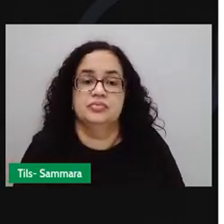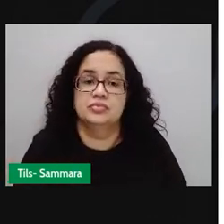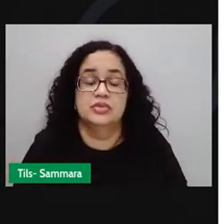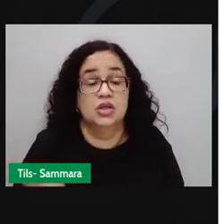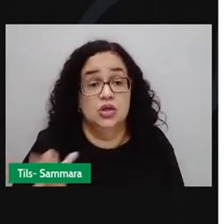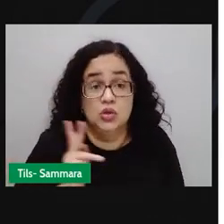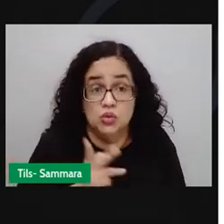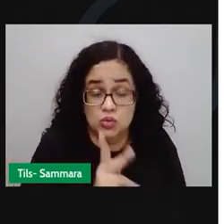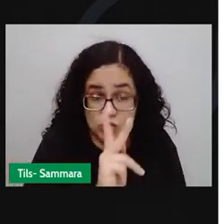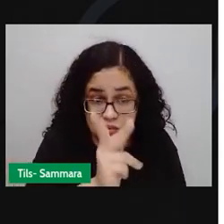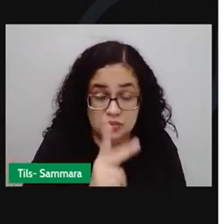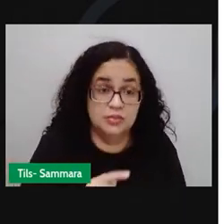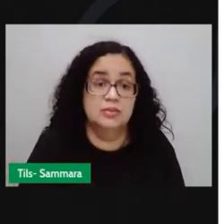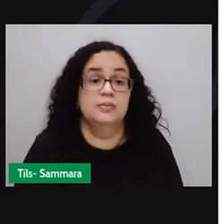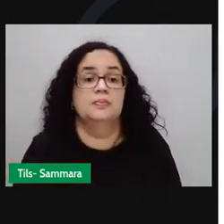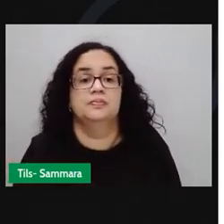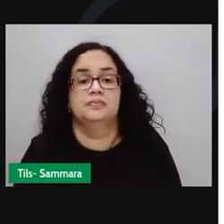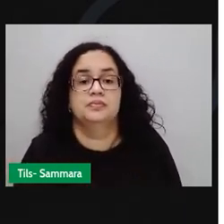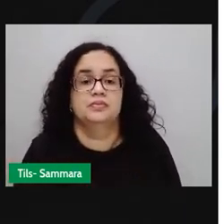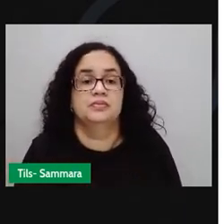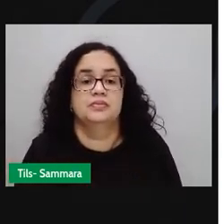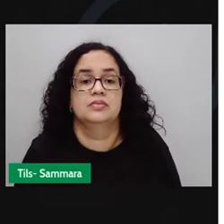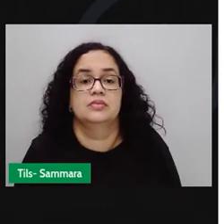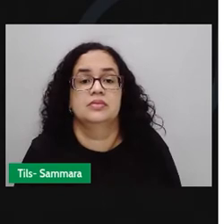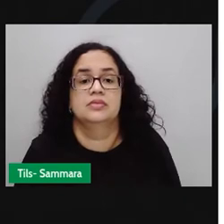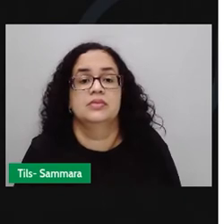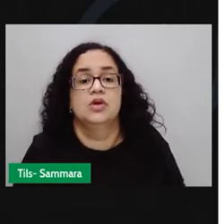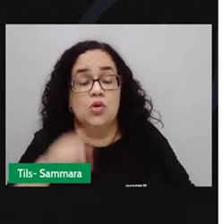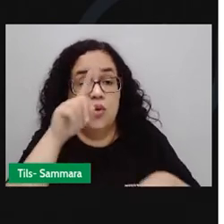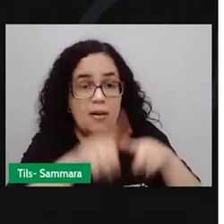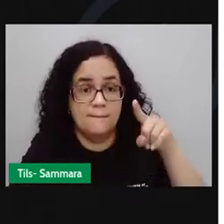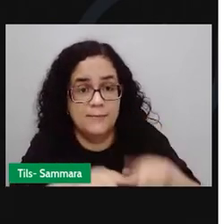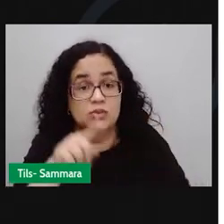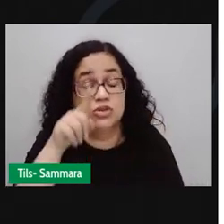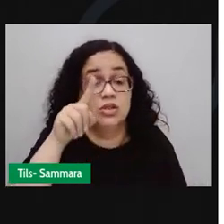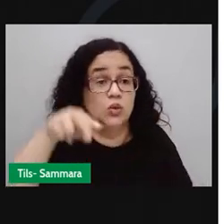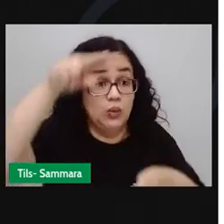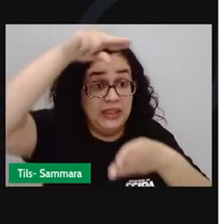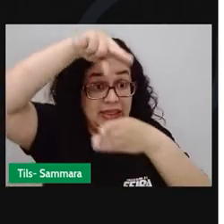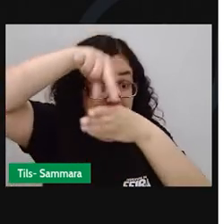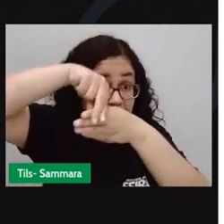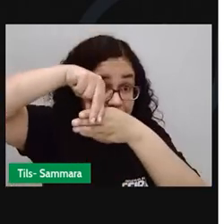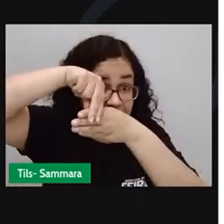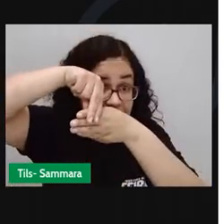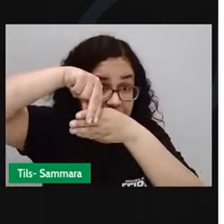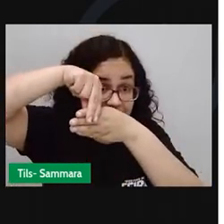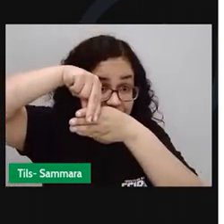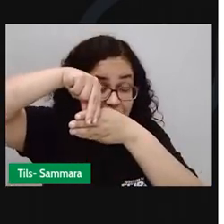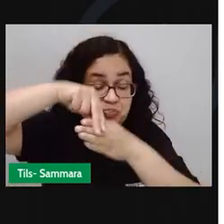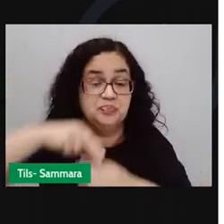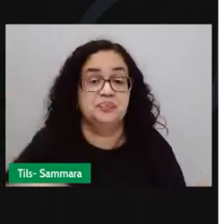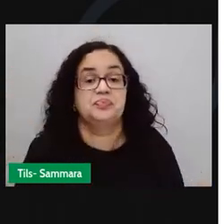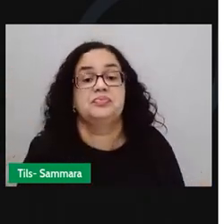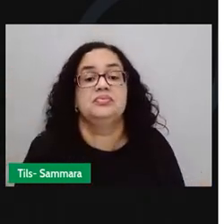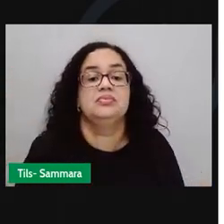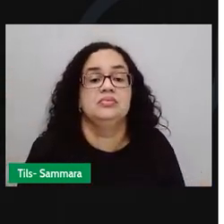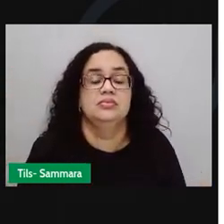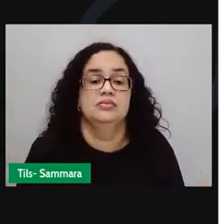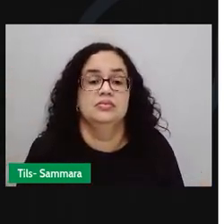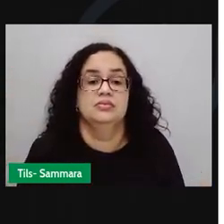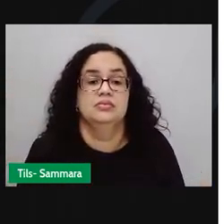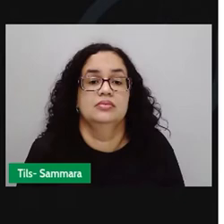vai continuar testando. E o nosso próximo objeto é um clipe de